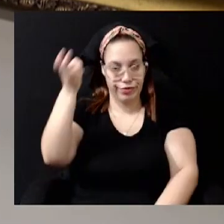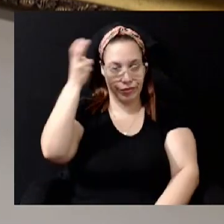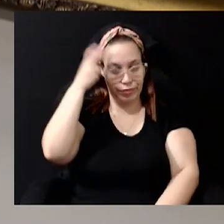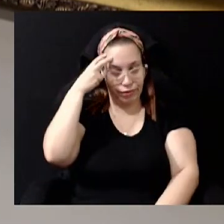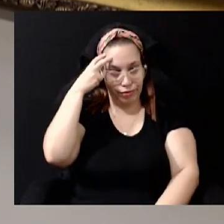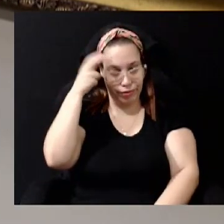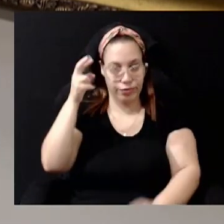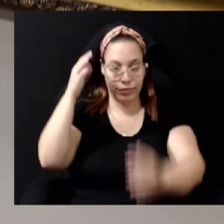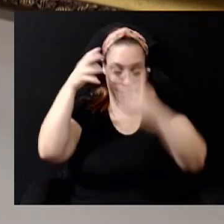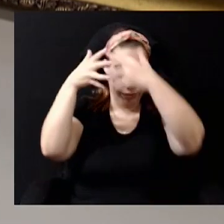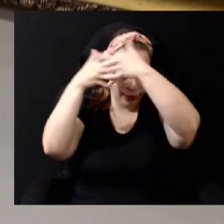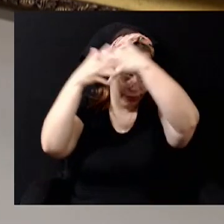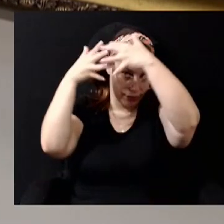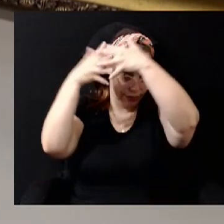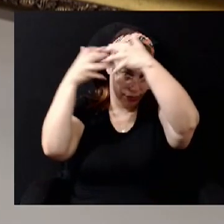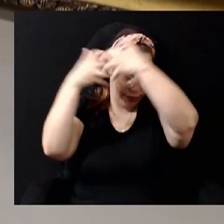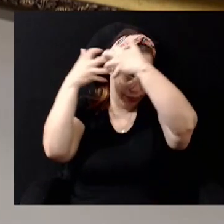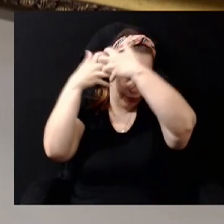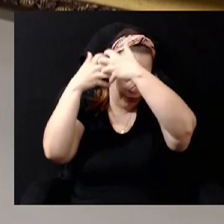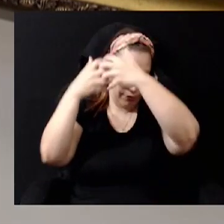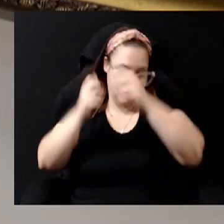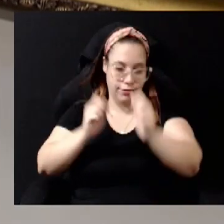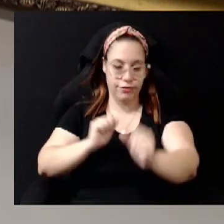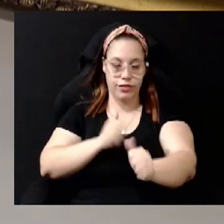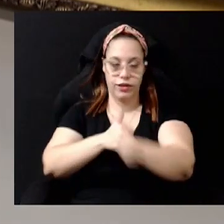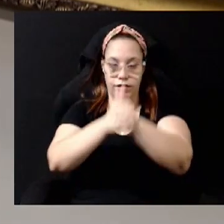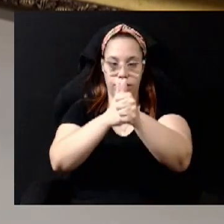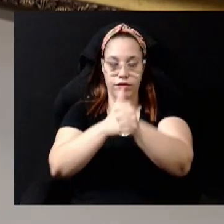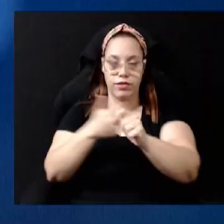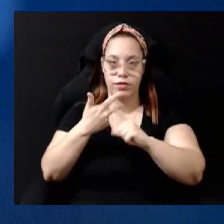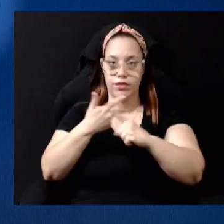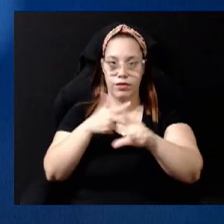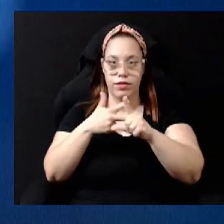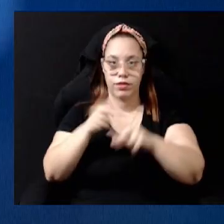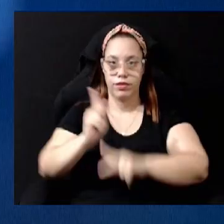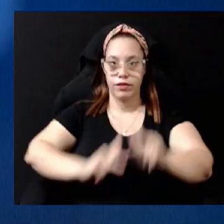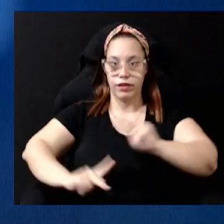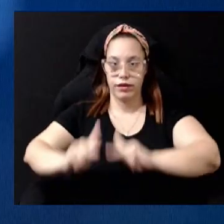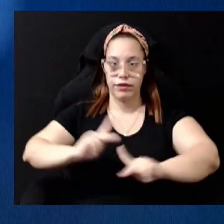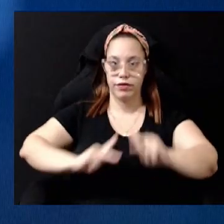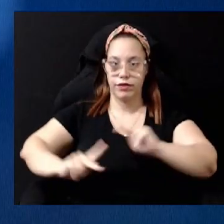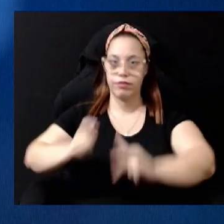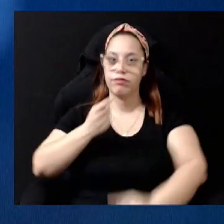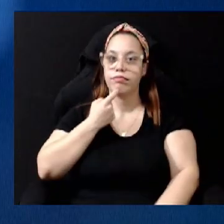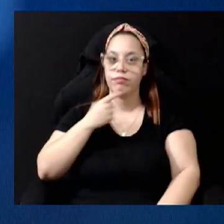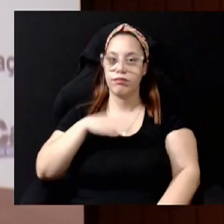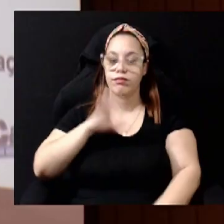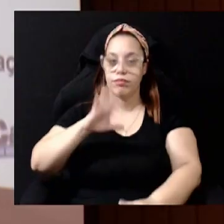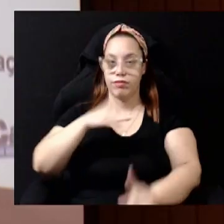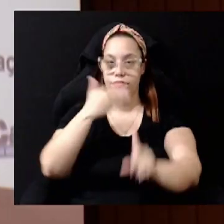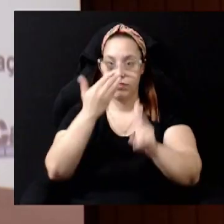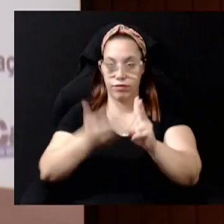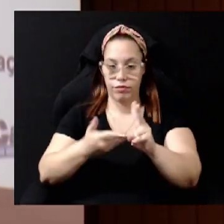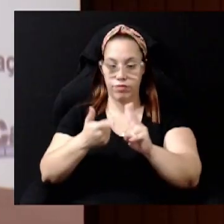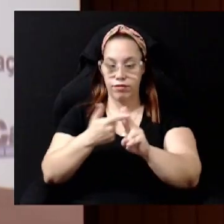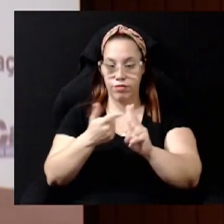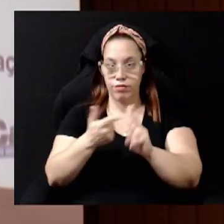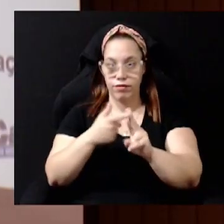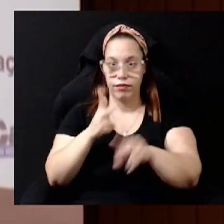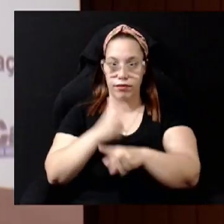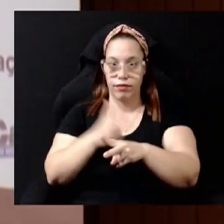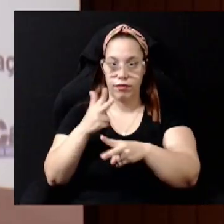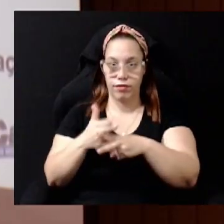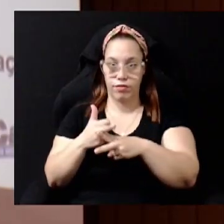e aproximar o poder legislativo da população campineira. O homenageado no segundo curta, exibido na